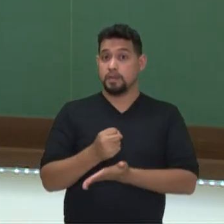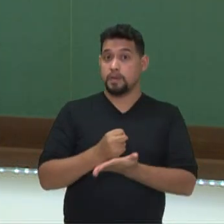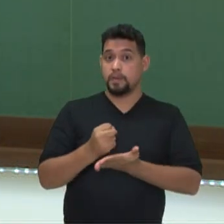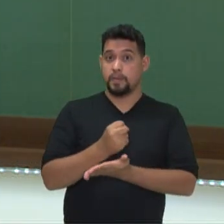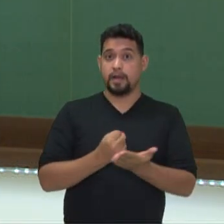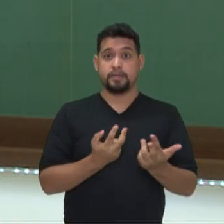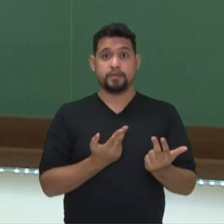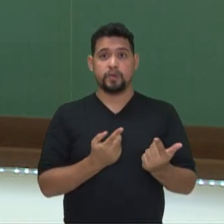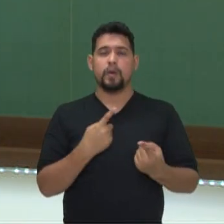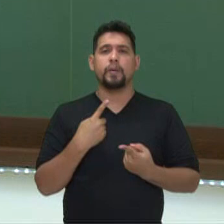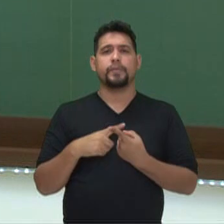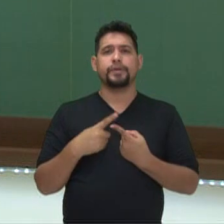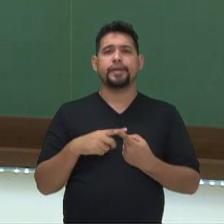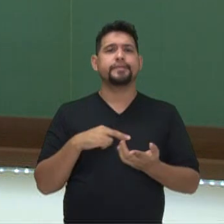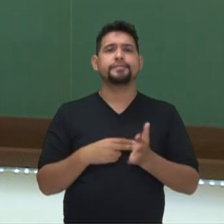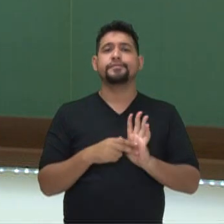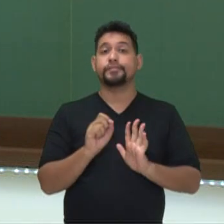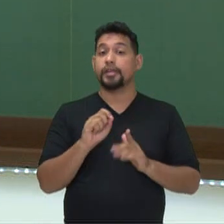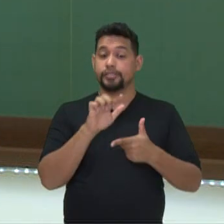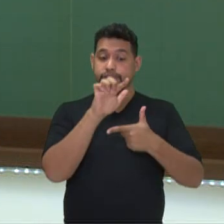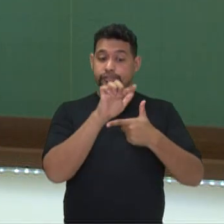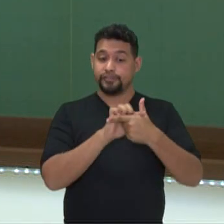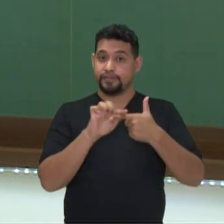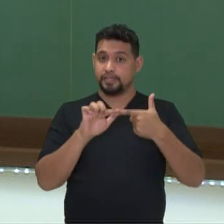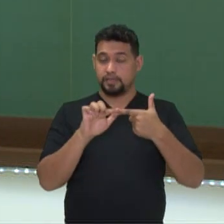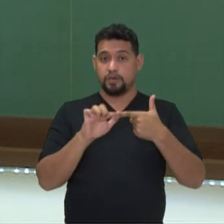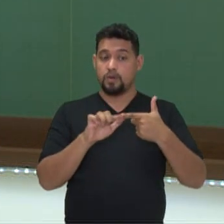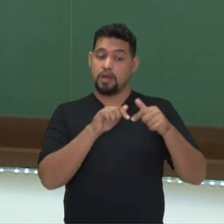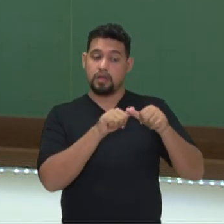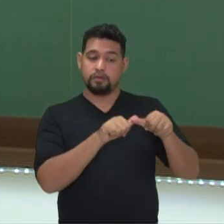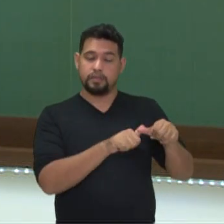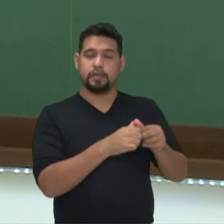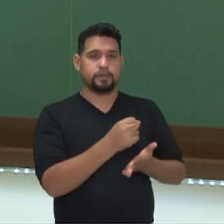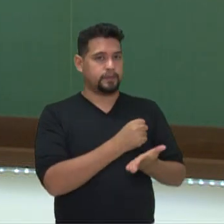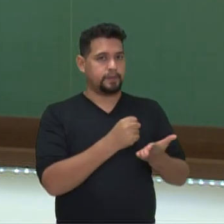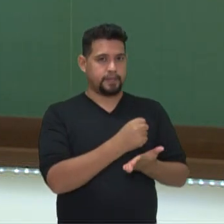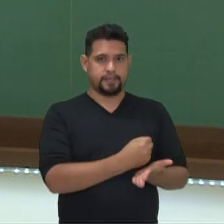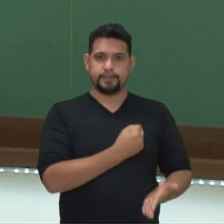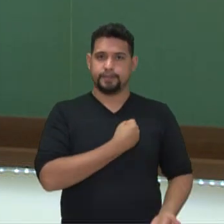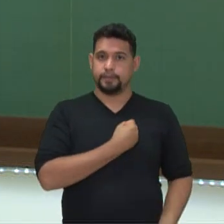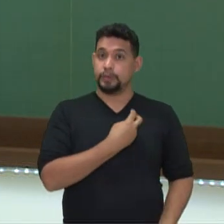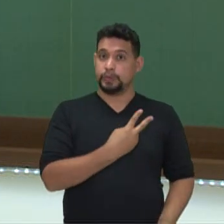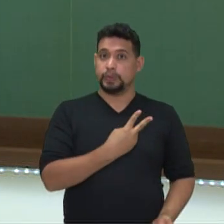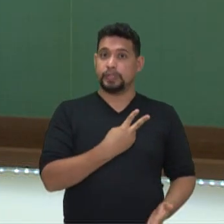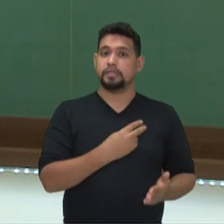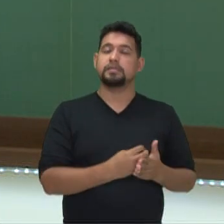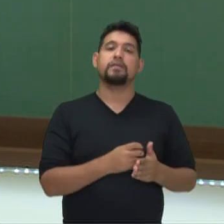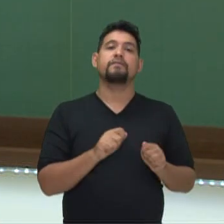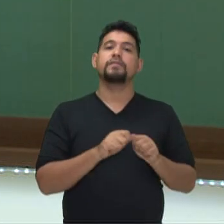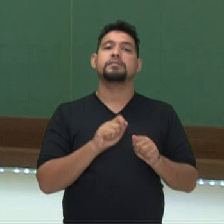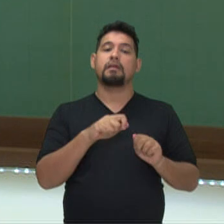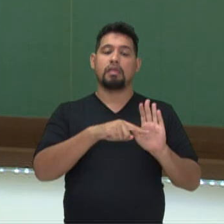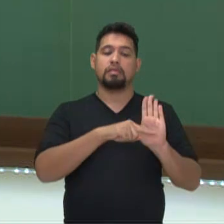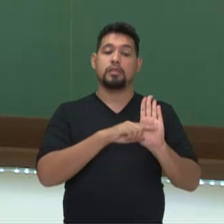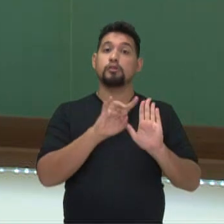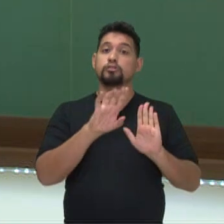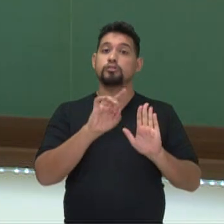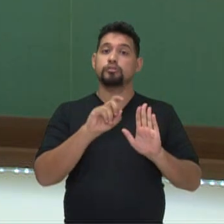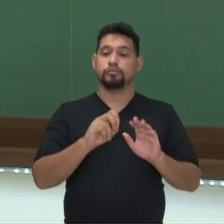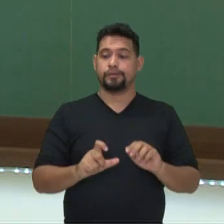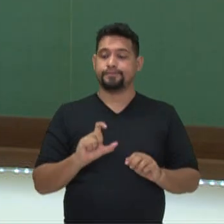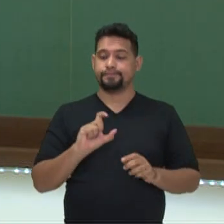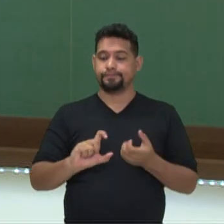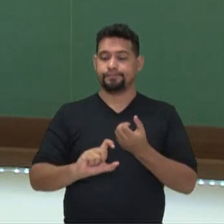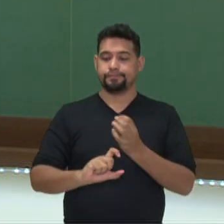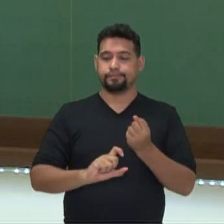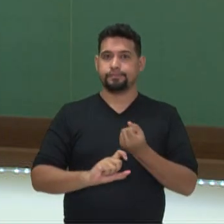Por se tratar de uma divisão, eu mantenho a base 2 e subtrai os expoentes,